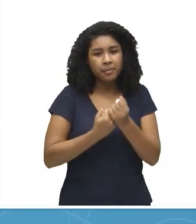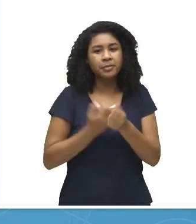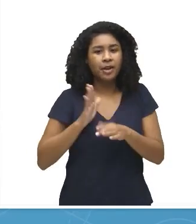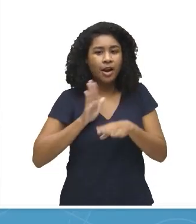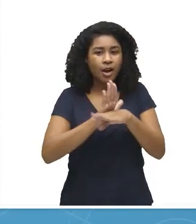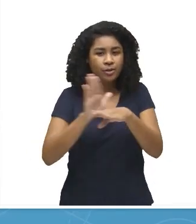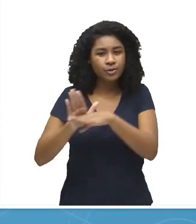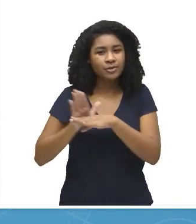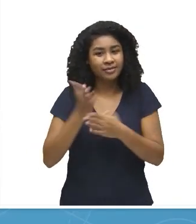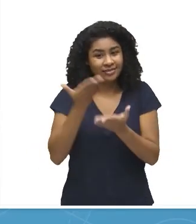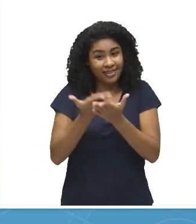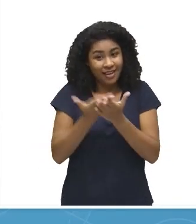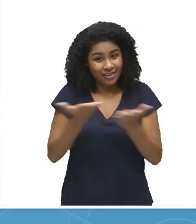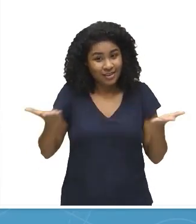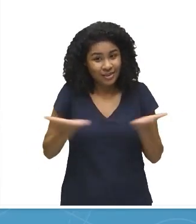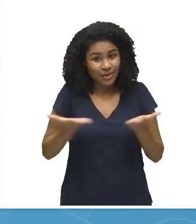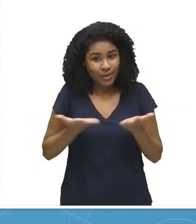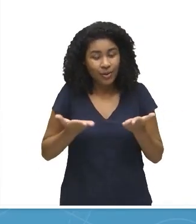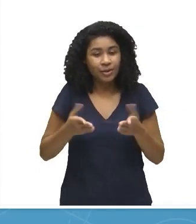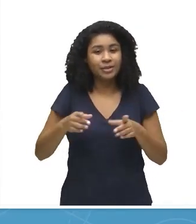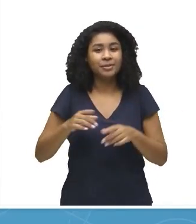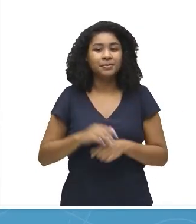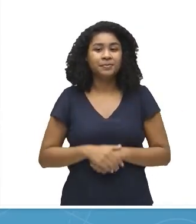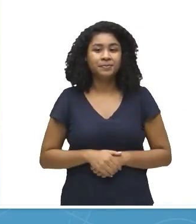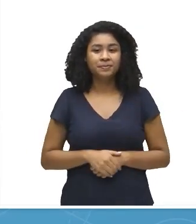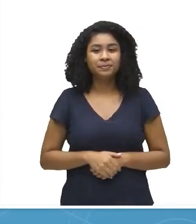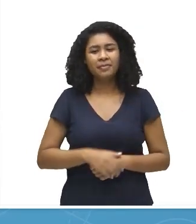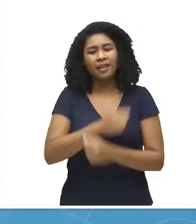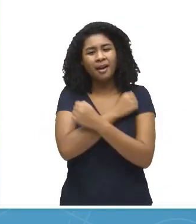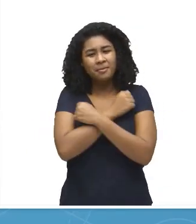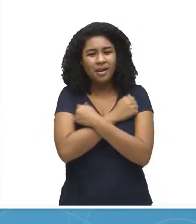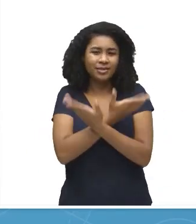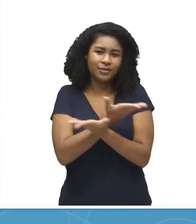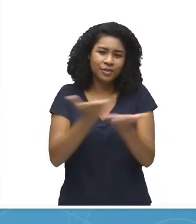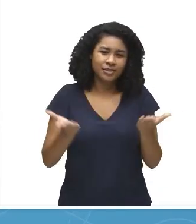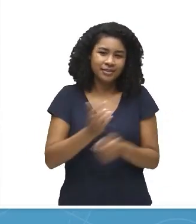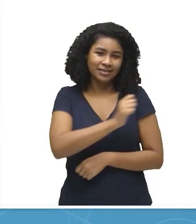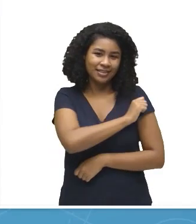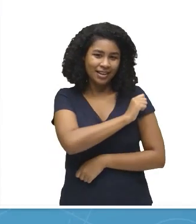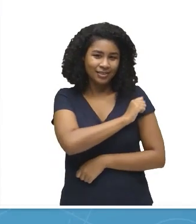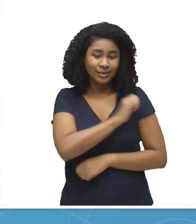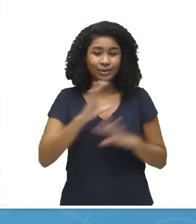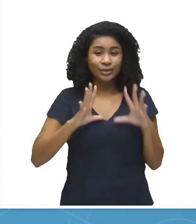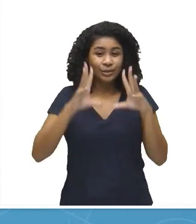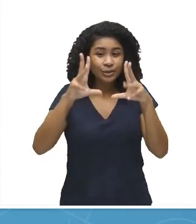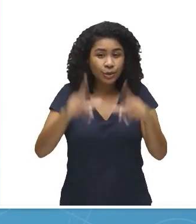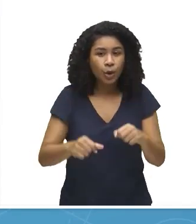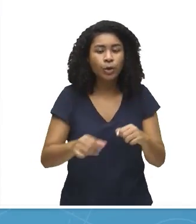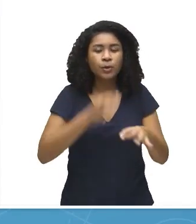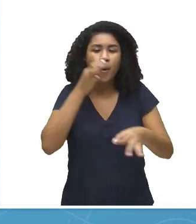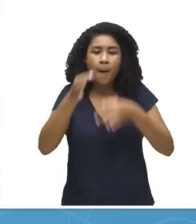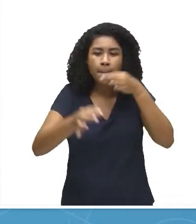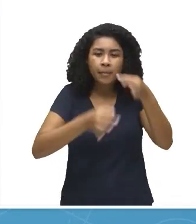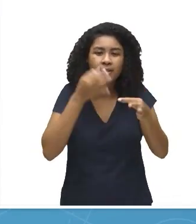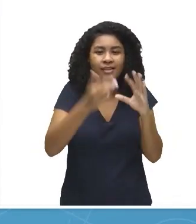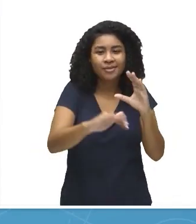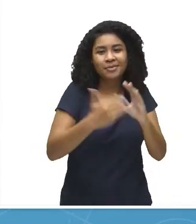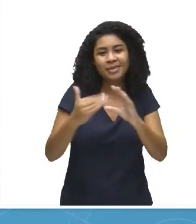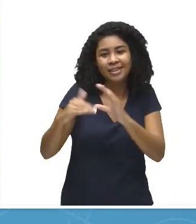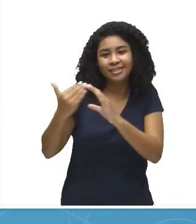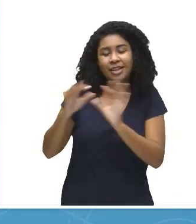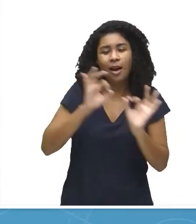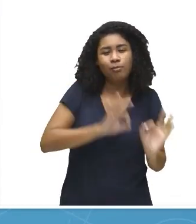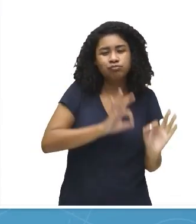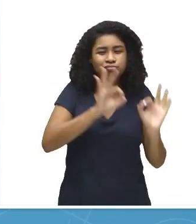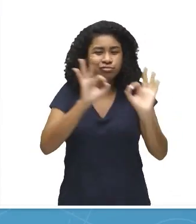de Geografia e também a aula de História. Um abraço para todos os nossos alunos aí que também responderam, estão aí acompanhando